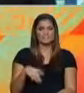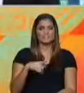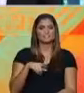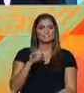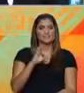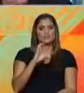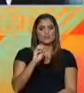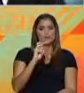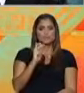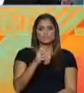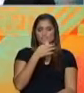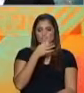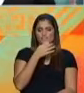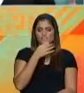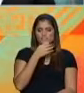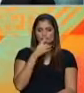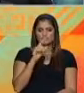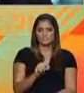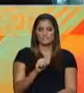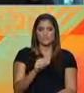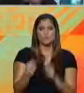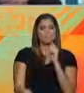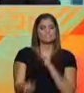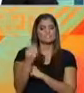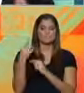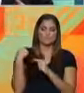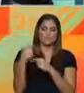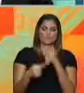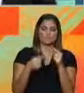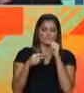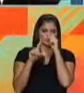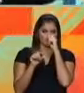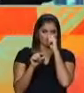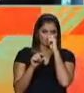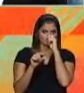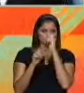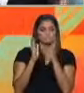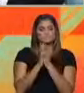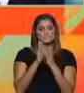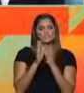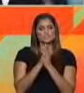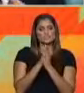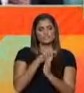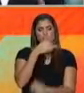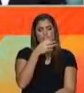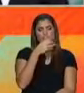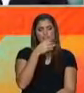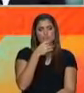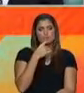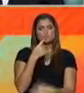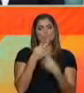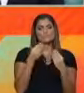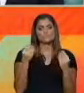Coa, estamos a falar do nosso património, estamos a falar do património religioso, estamos a falar de muito, muito,